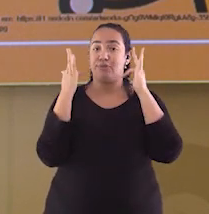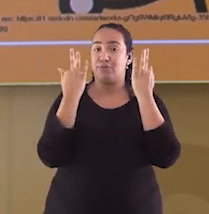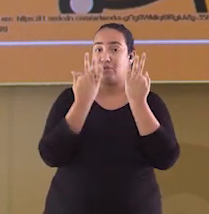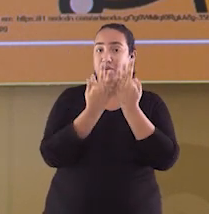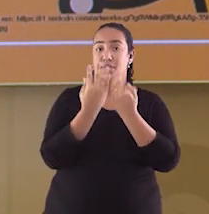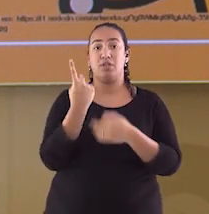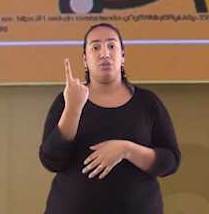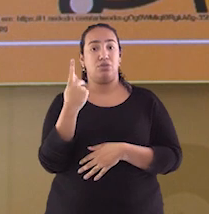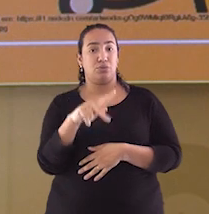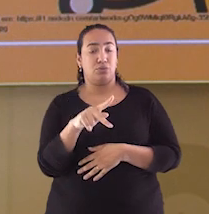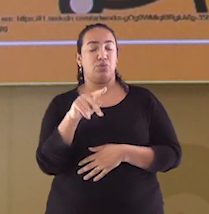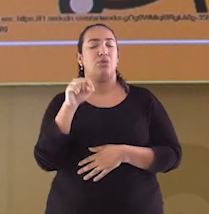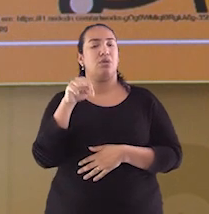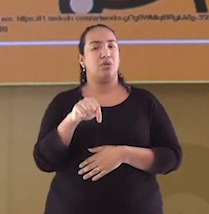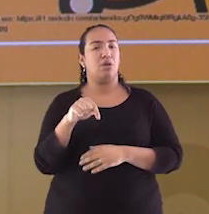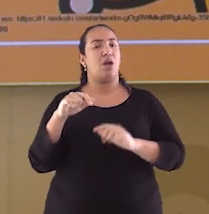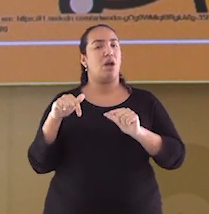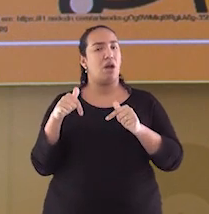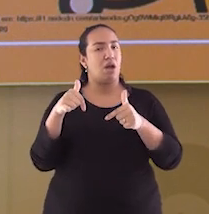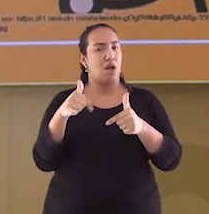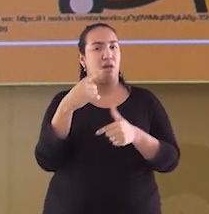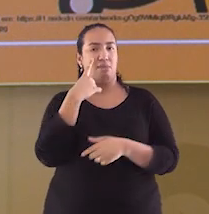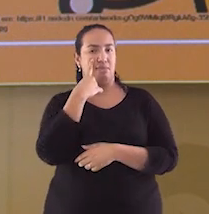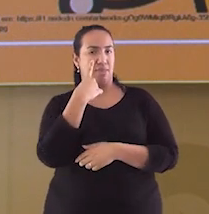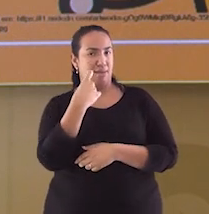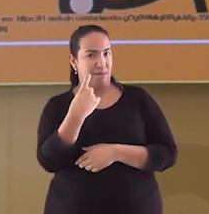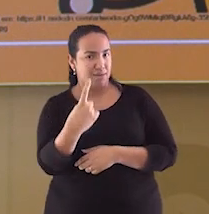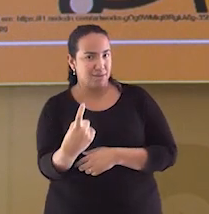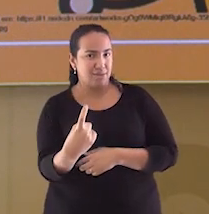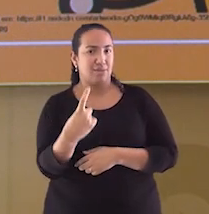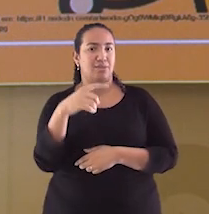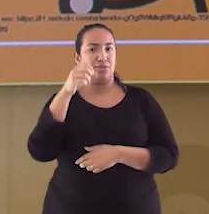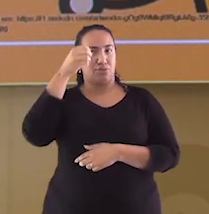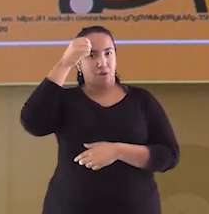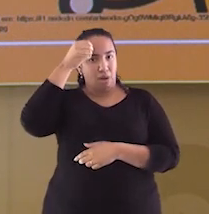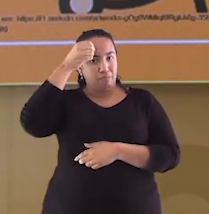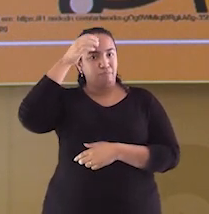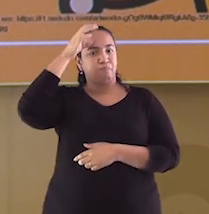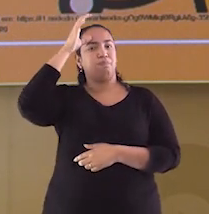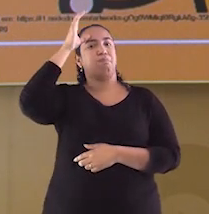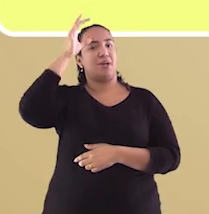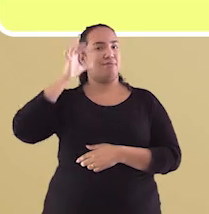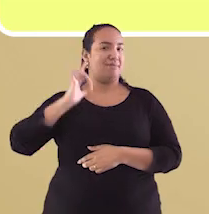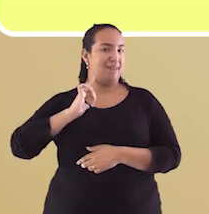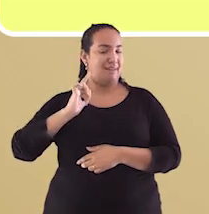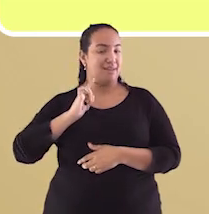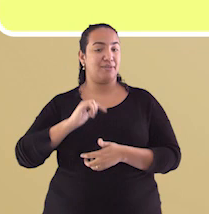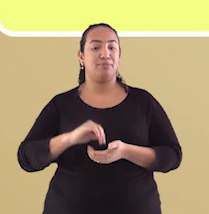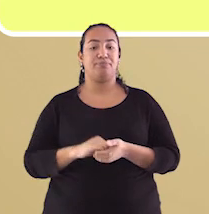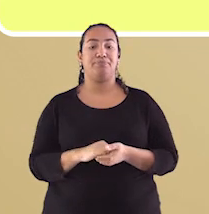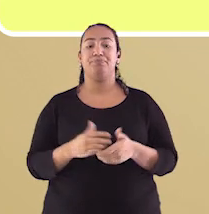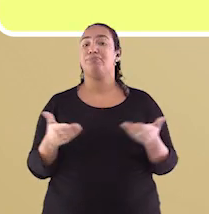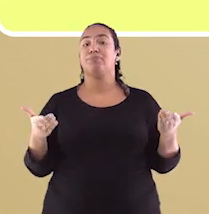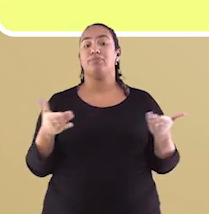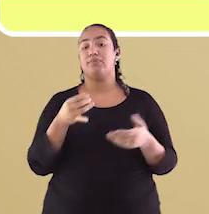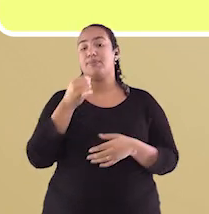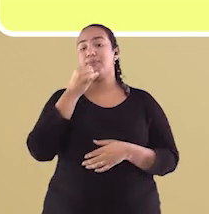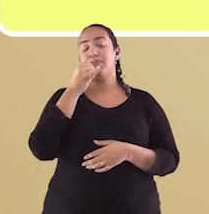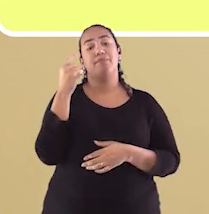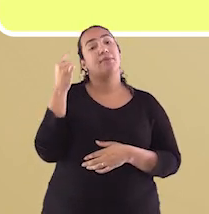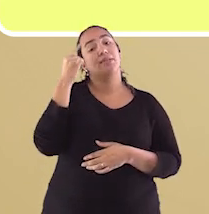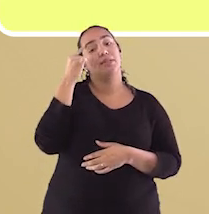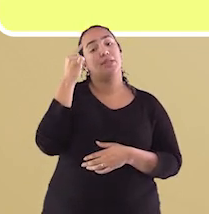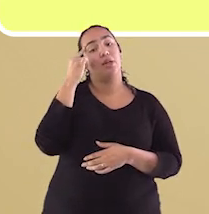uma atividade bem interessante que vai te trazer bastante conhecimento. Vamos pensar, por